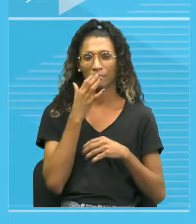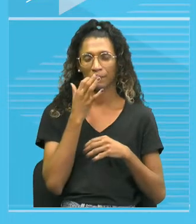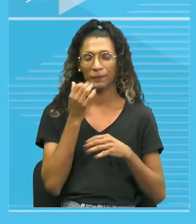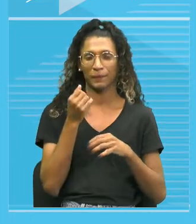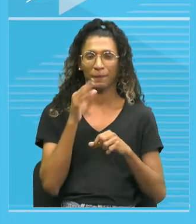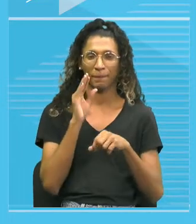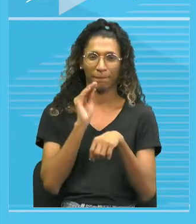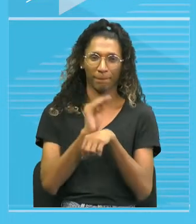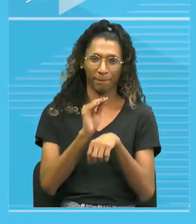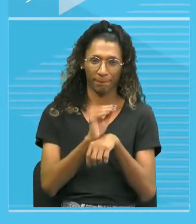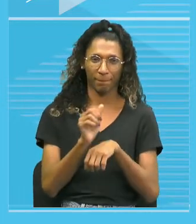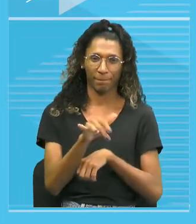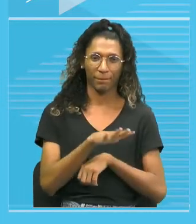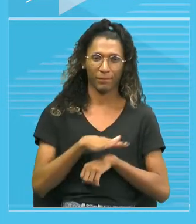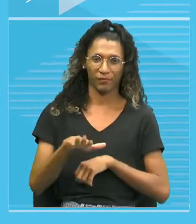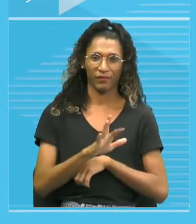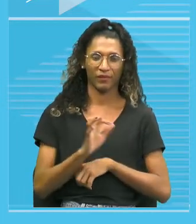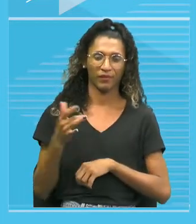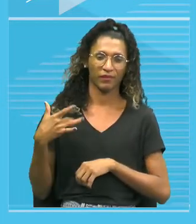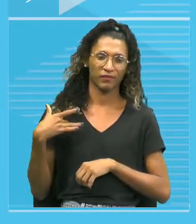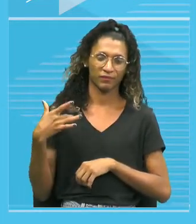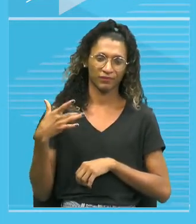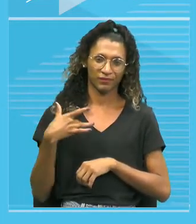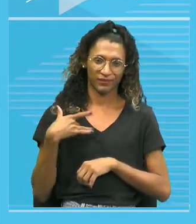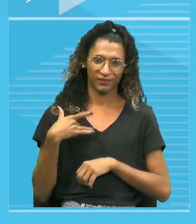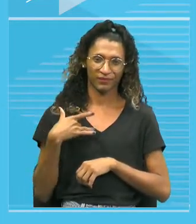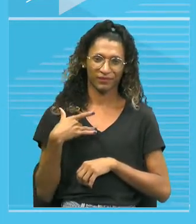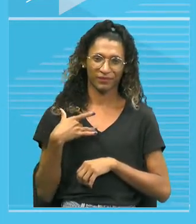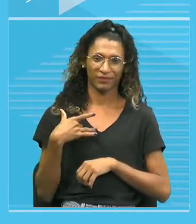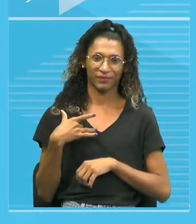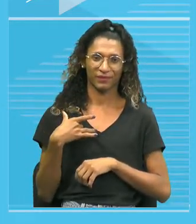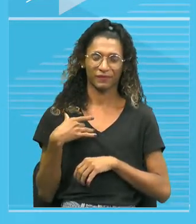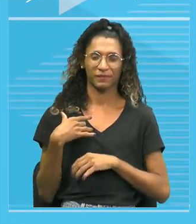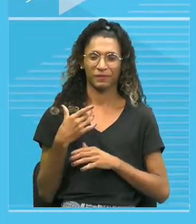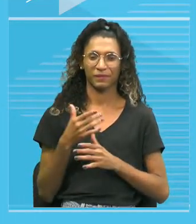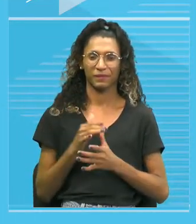em saúde, ainda mais,